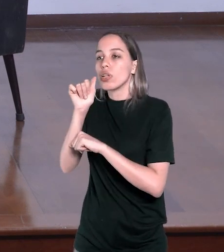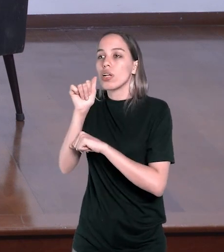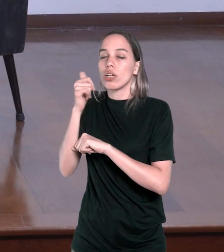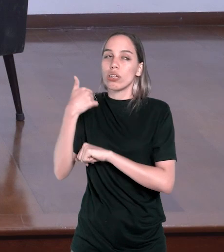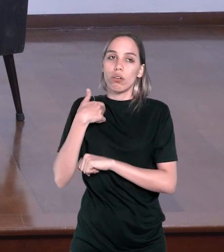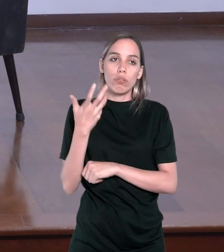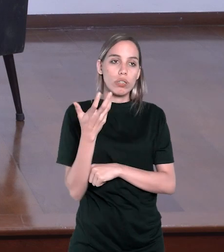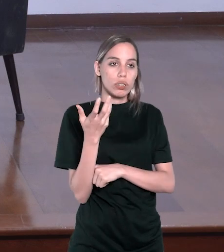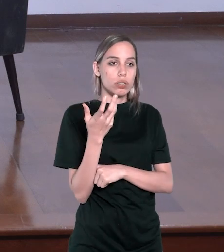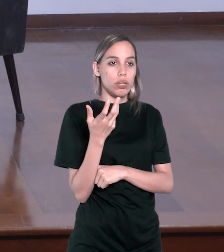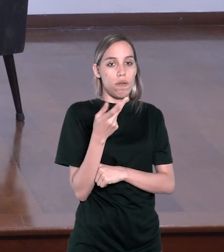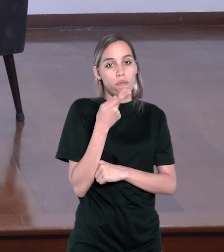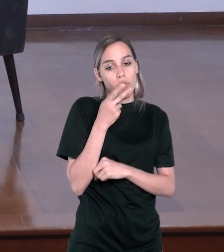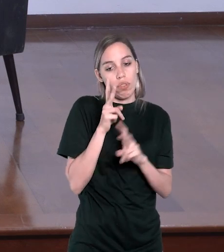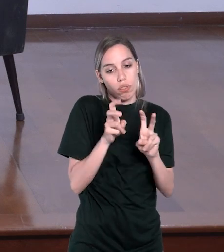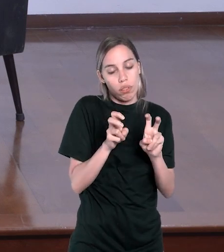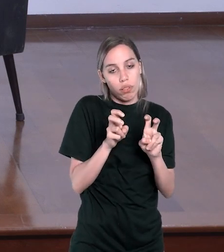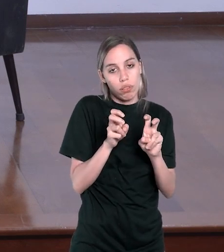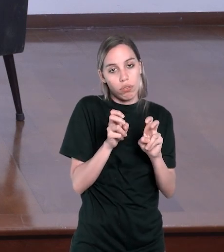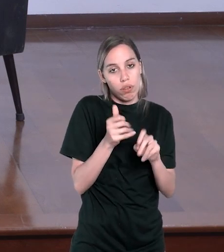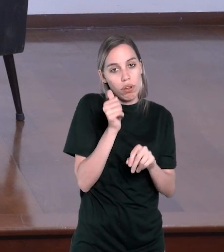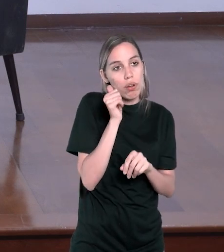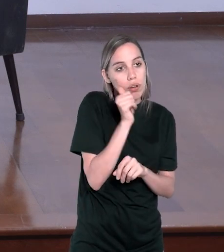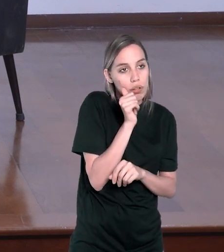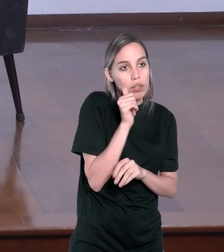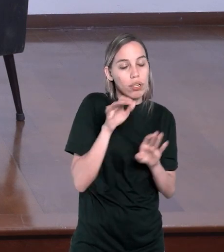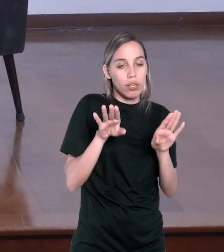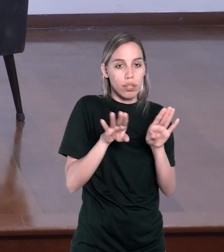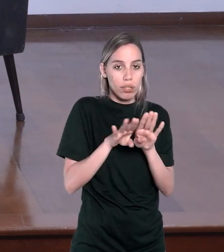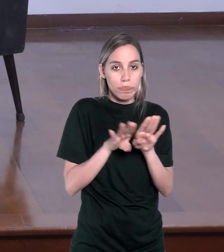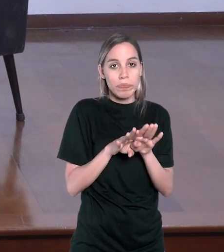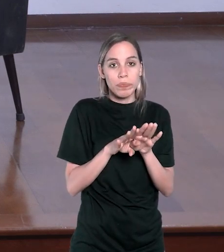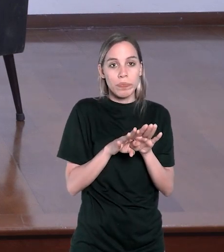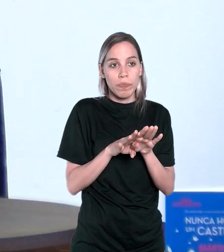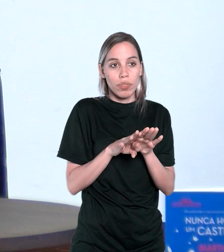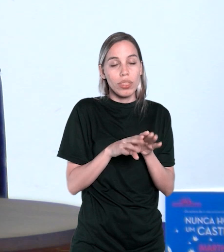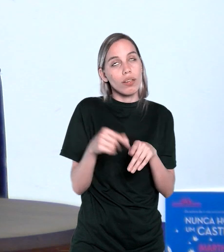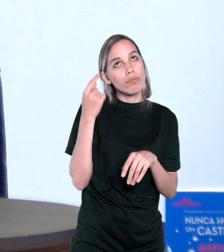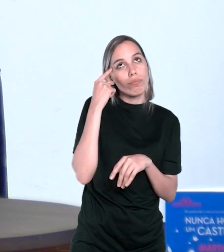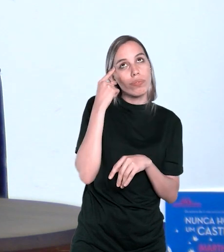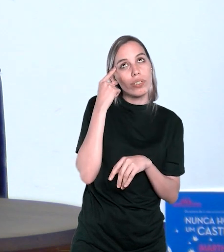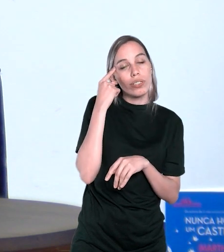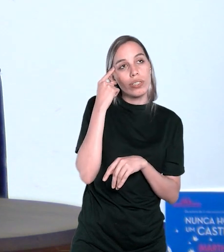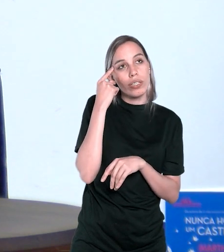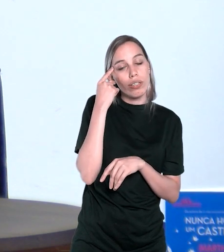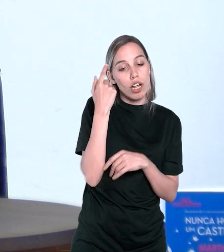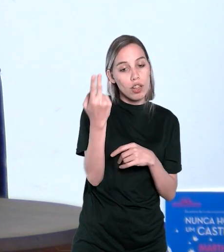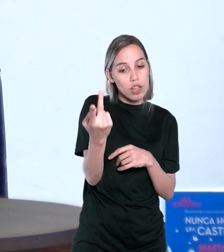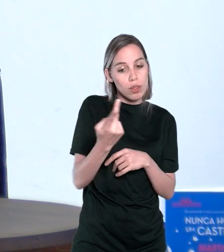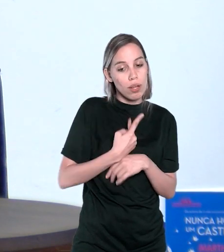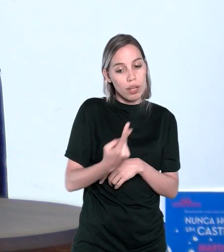à margem. Os meus livros falam de personagens à margem, e o Karim também. Foi interessante que ele